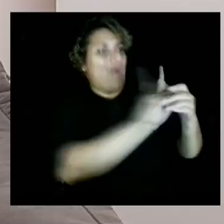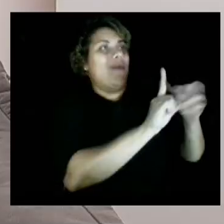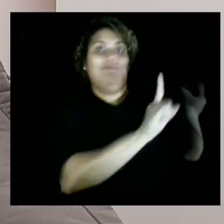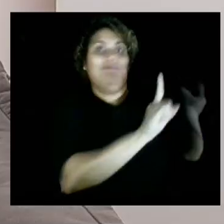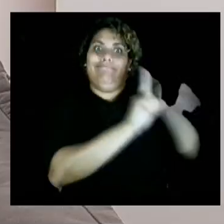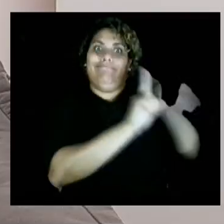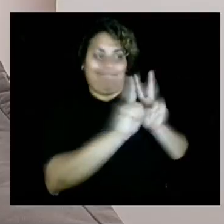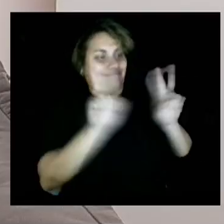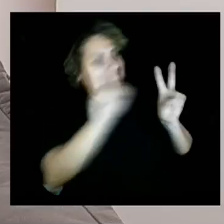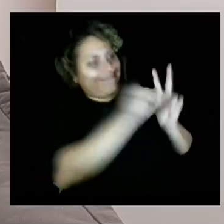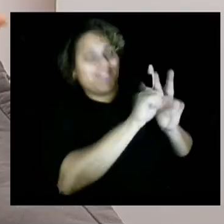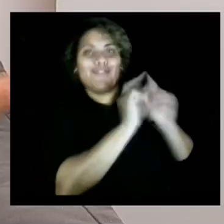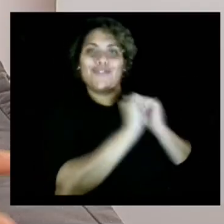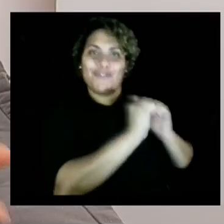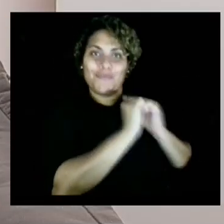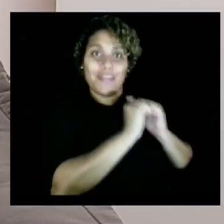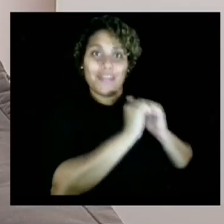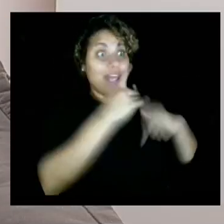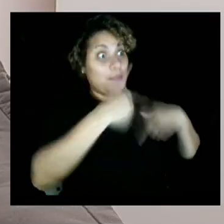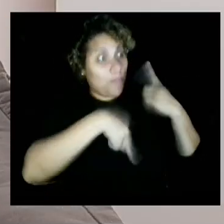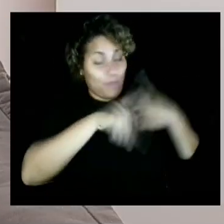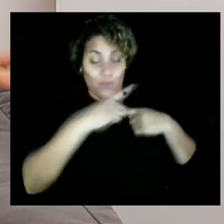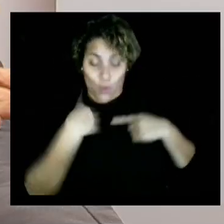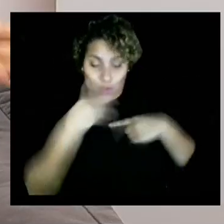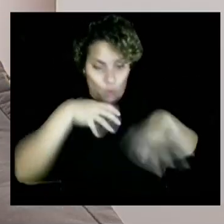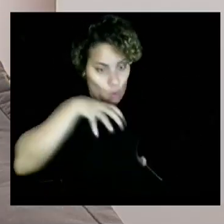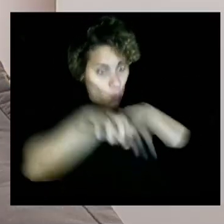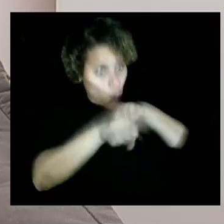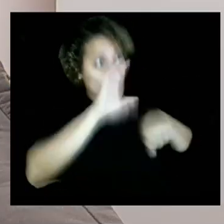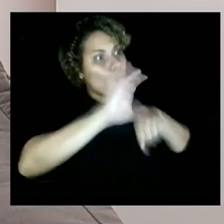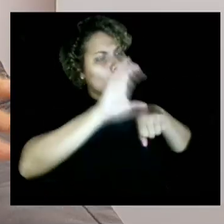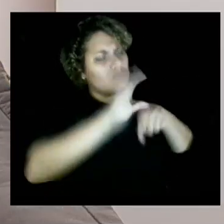eles montaram e falou assim, a gente gostaria de saber se você